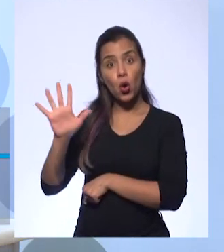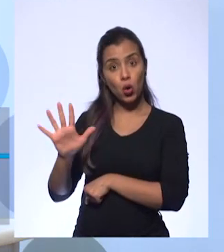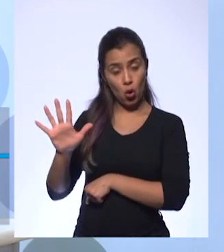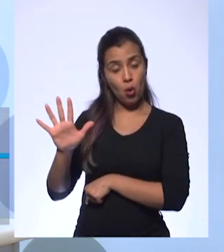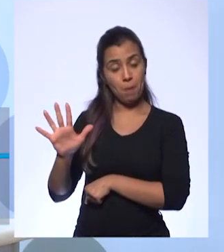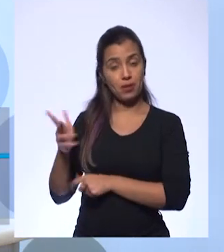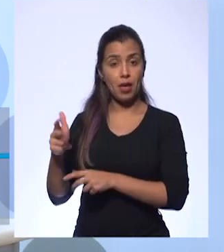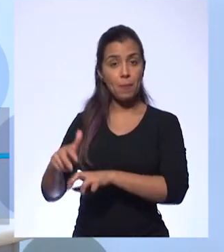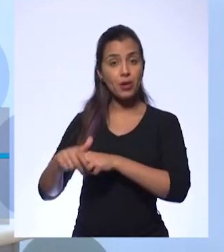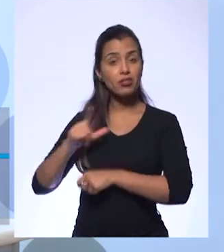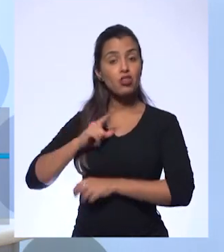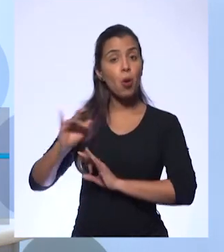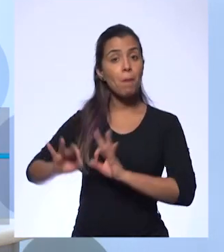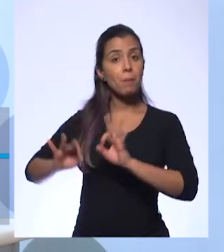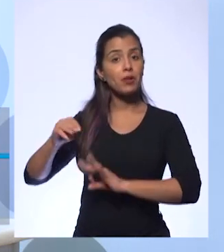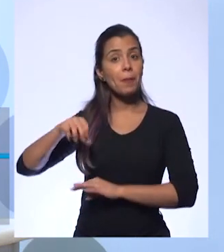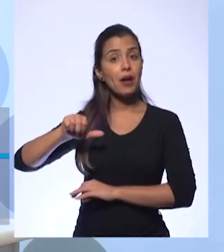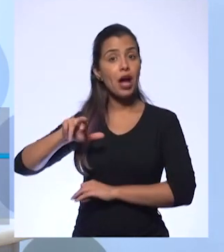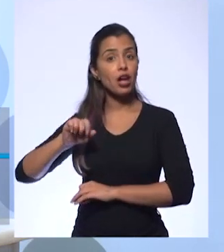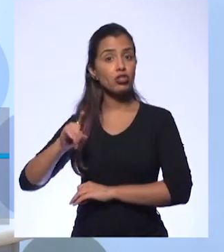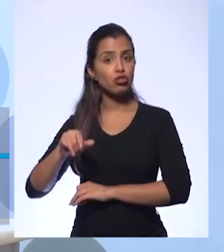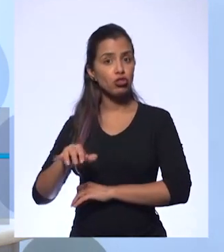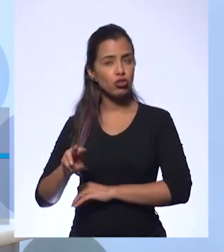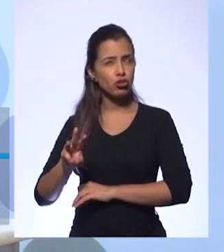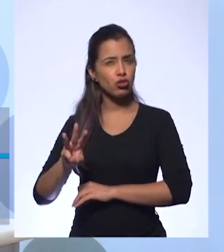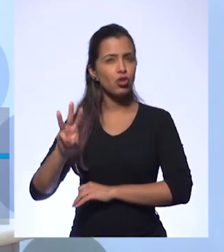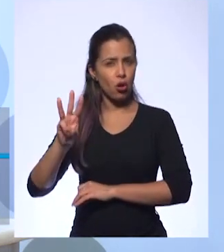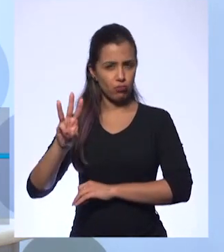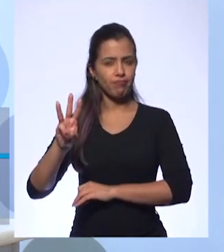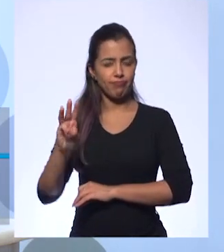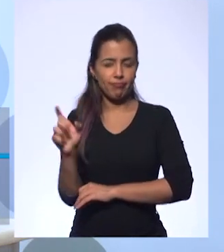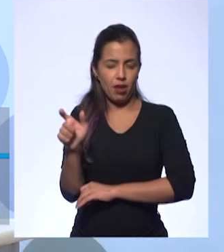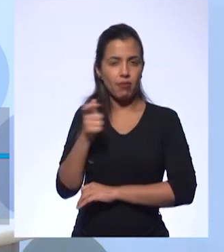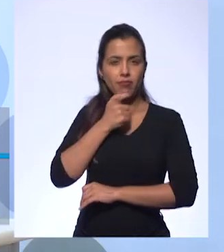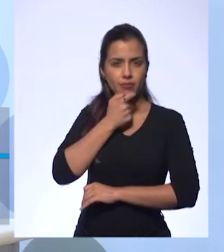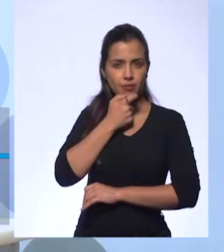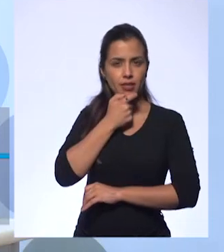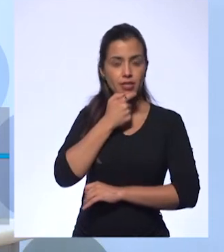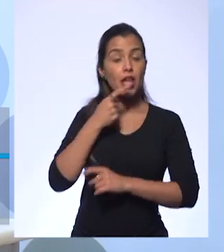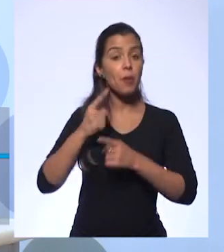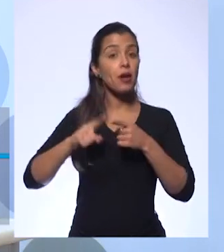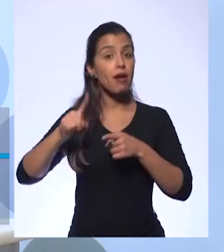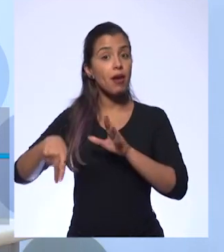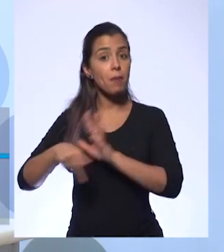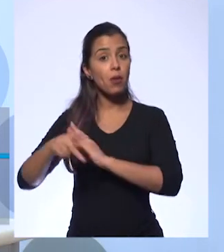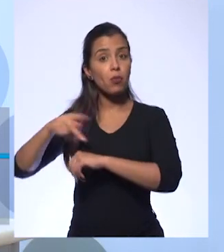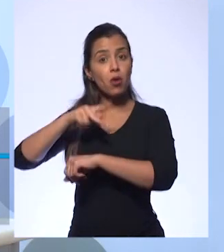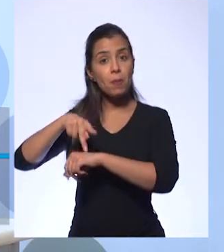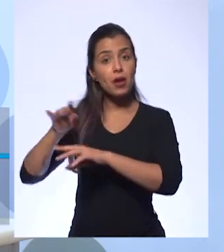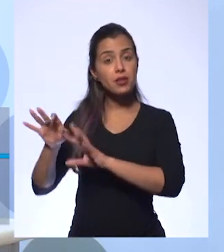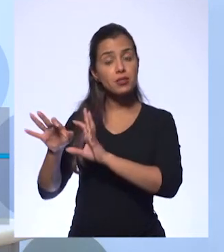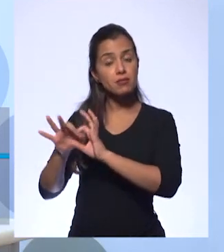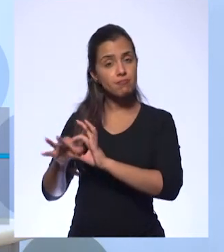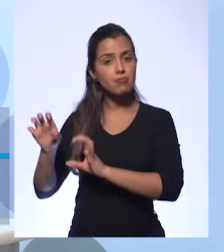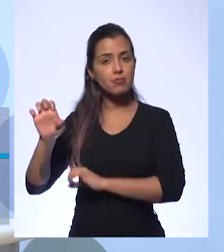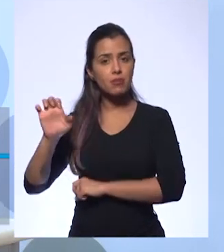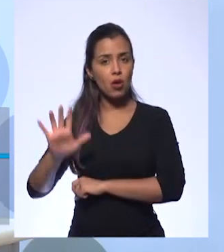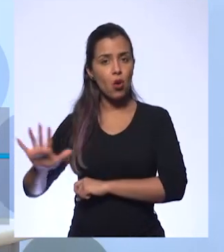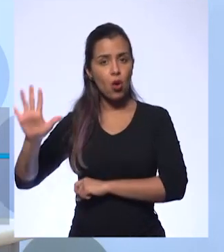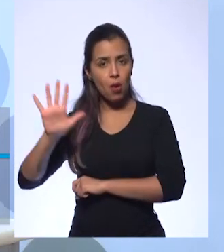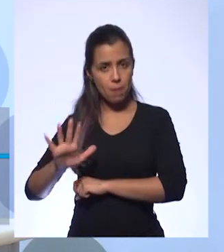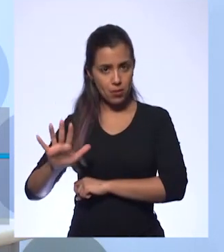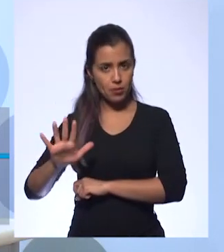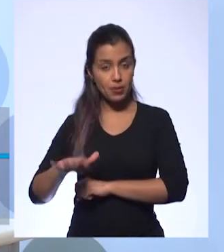Plano Marshall, né, que era uma das preocupações dos países europeus, a dependência econômica perante os Estados